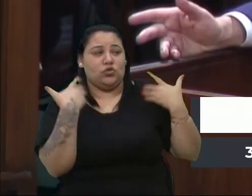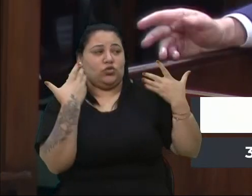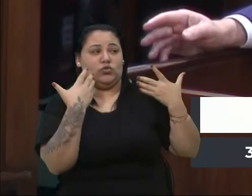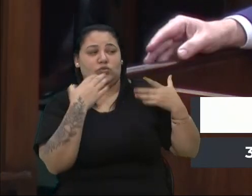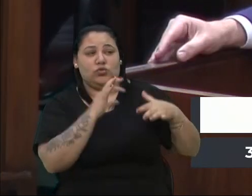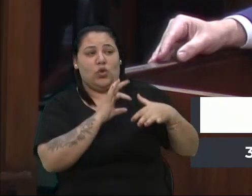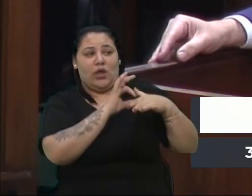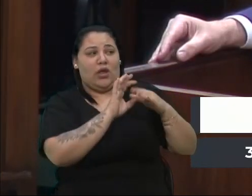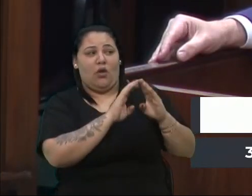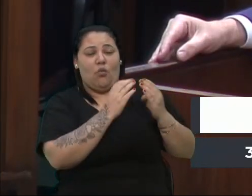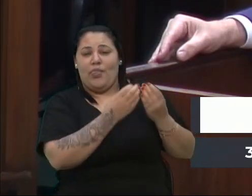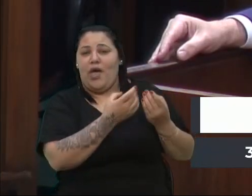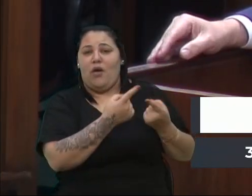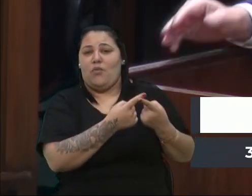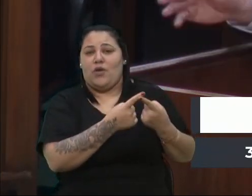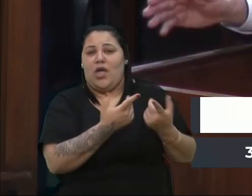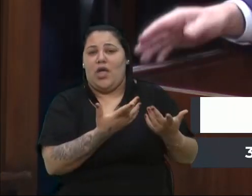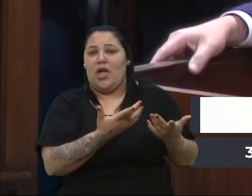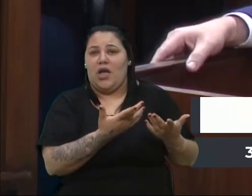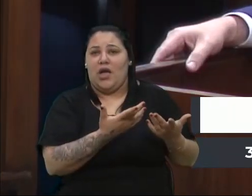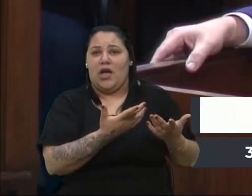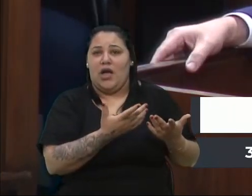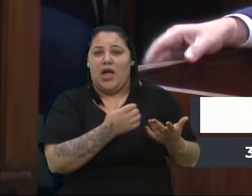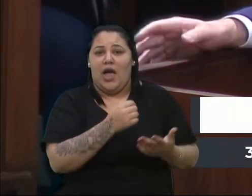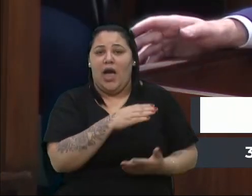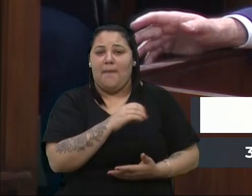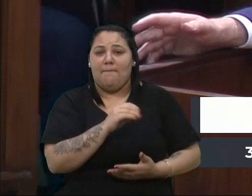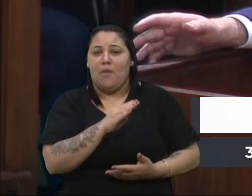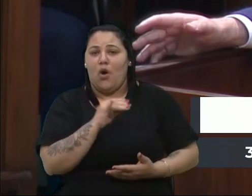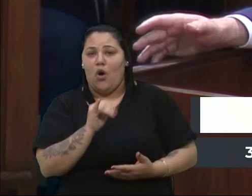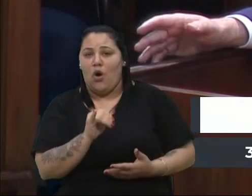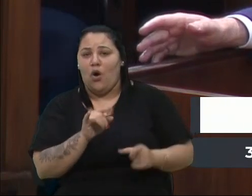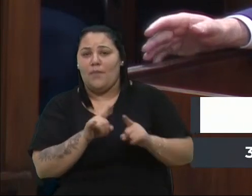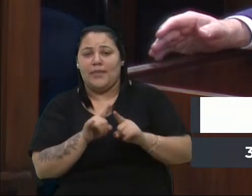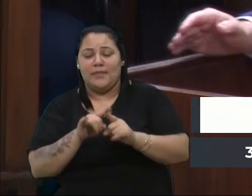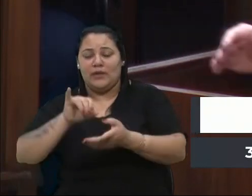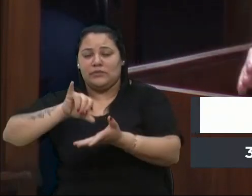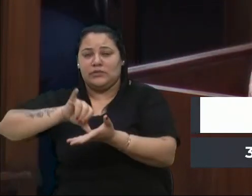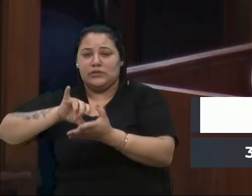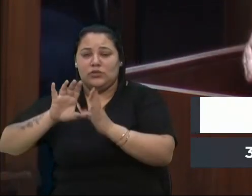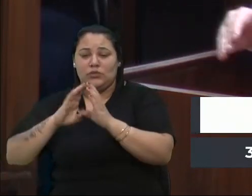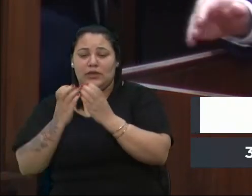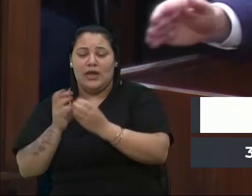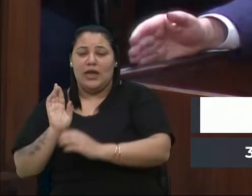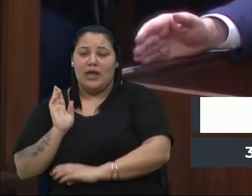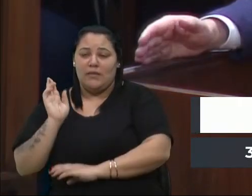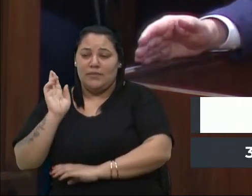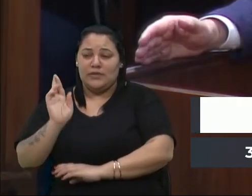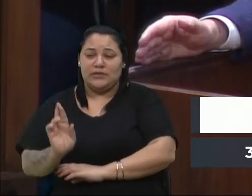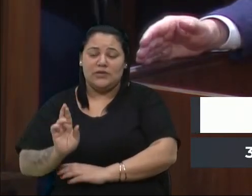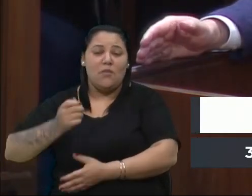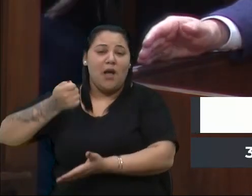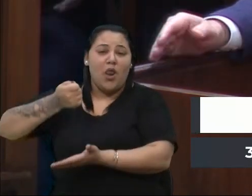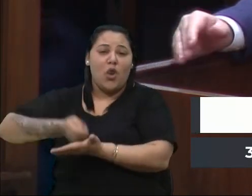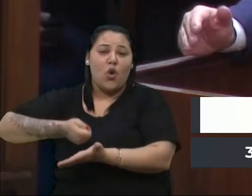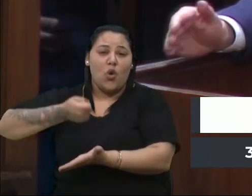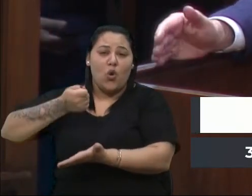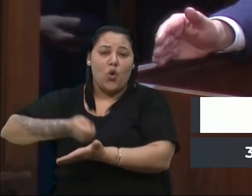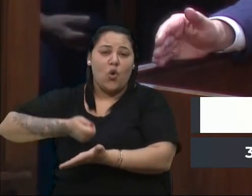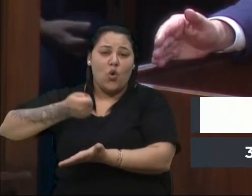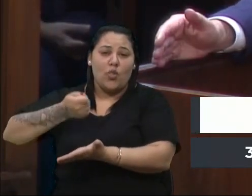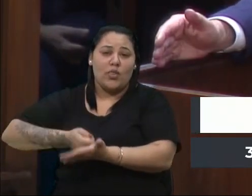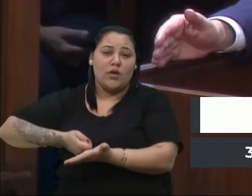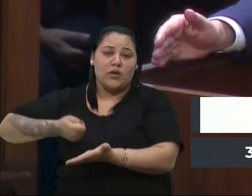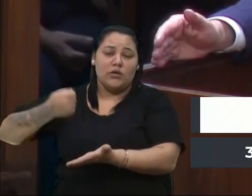que as AMOBs, os centros comunitários, representam uma luta de geração